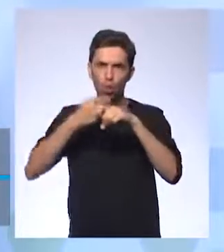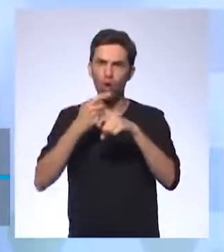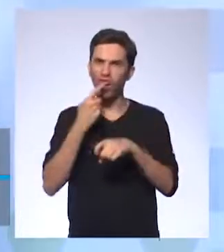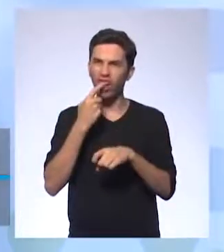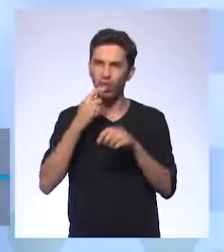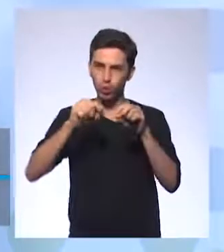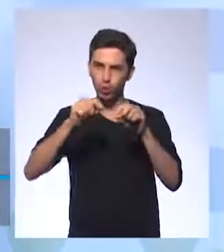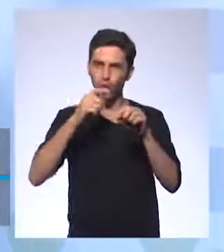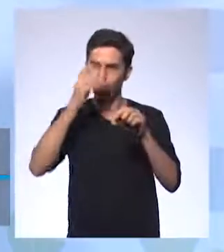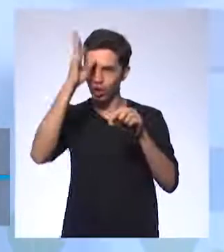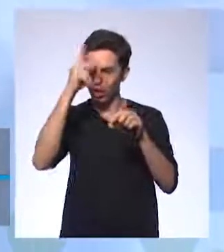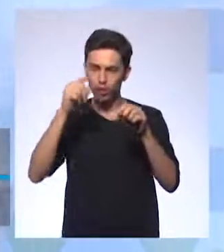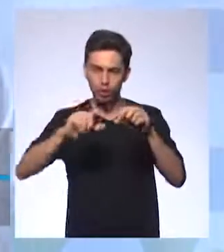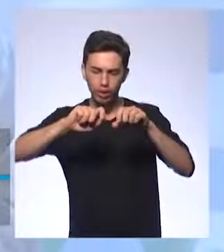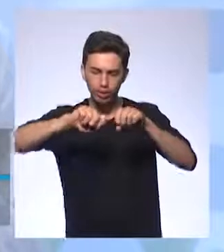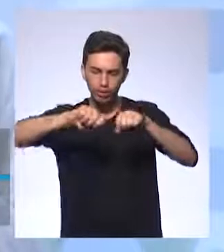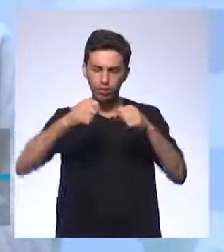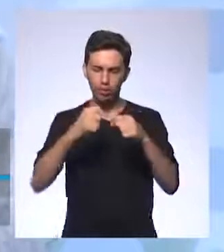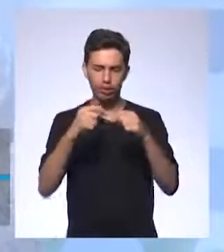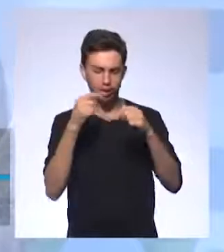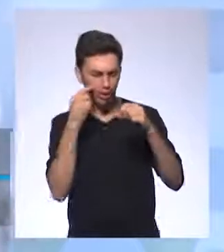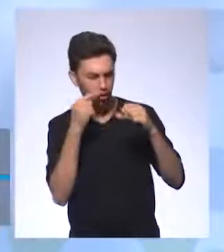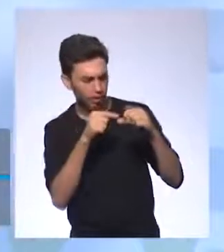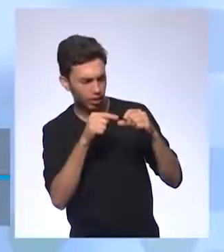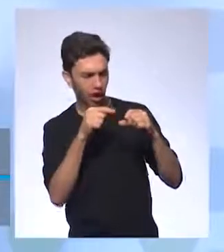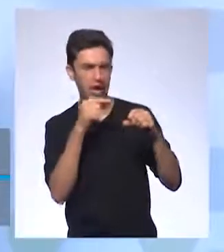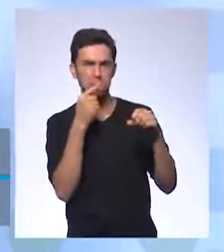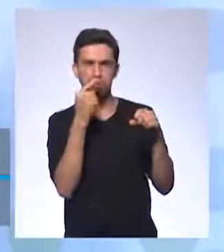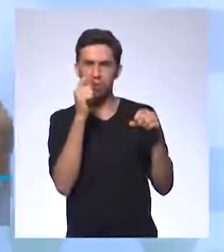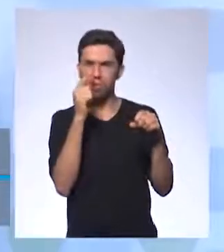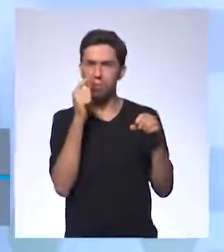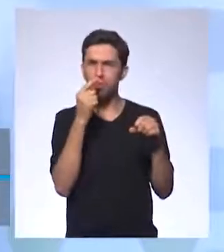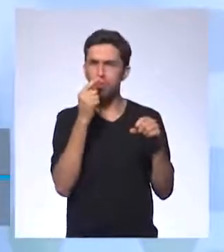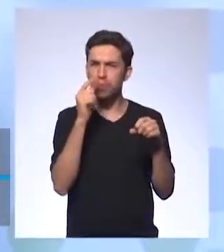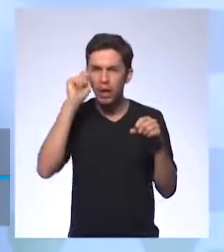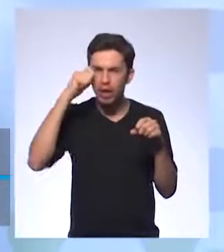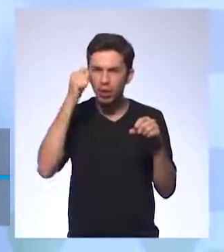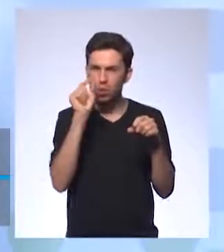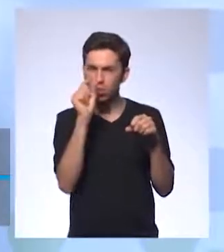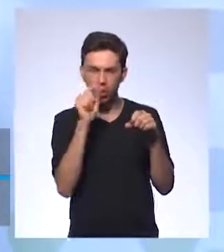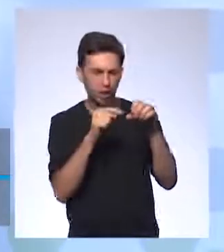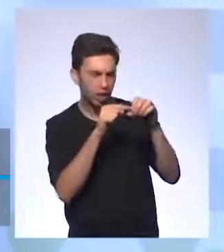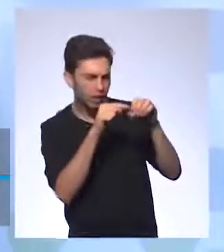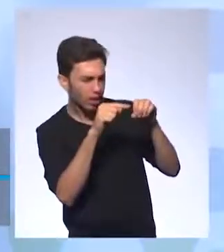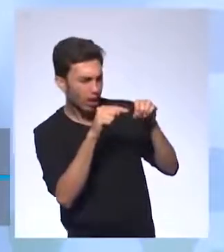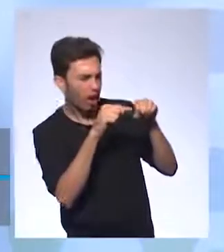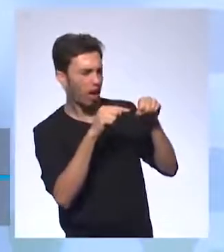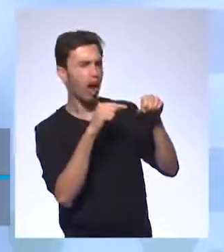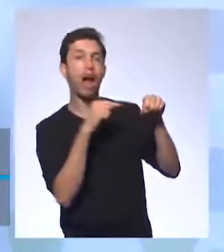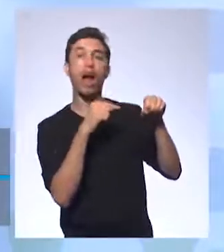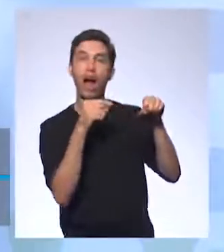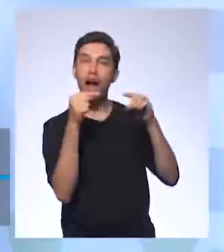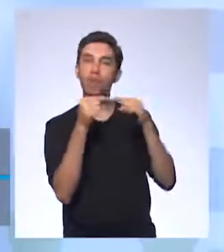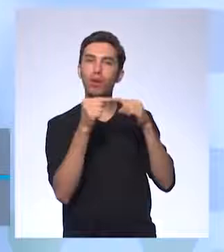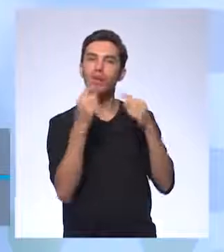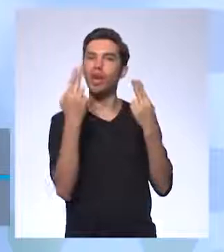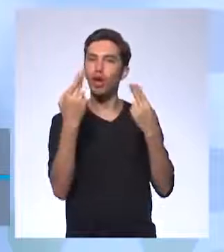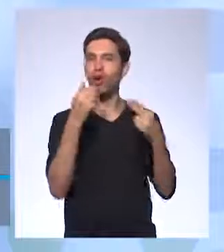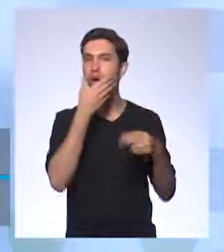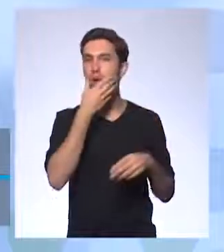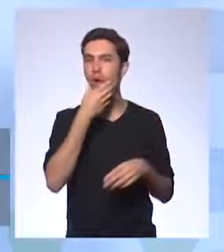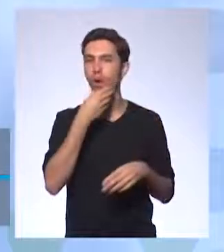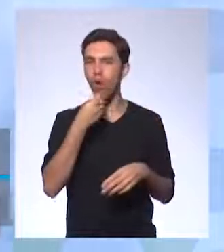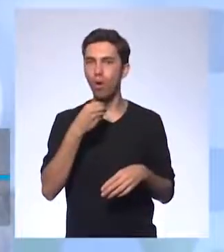a medula óssea, é ali que o sangue é fabricado. Na gente também, nos ossos longos. Então é o que a gente chama de medula óssea, tá bom? É